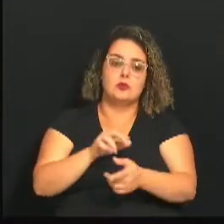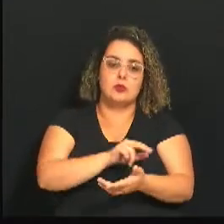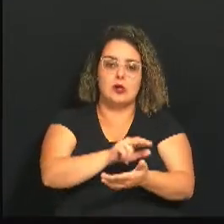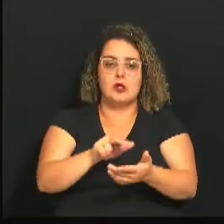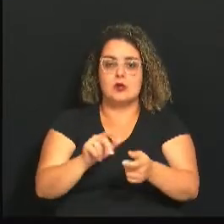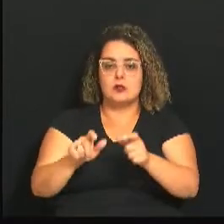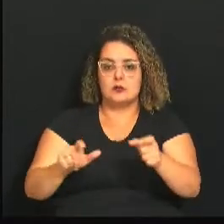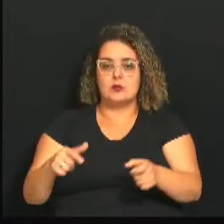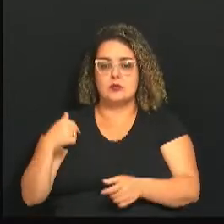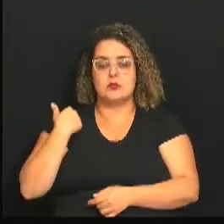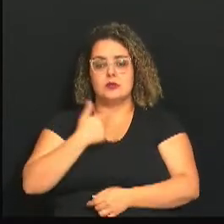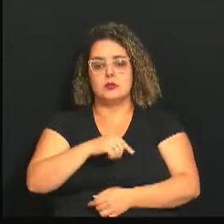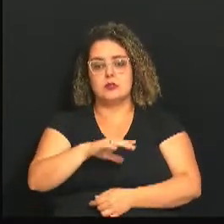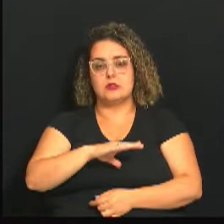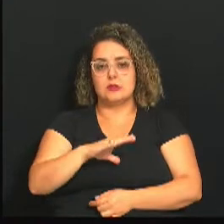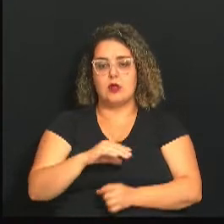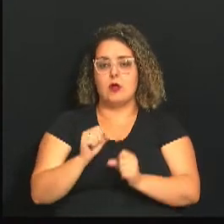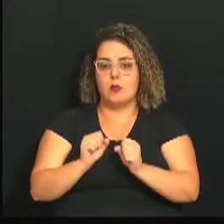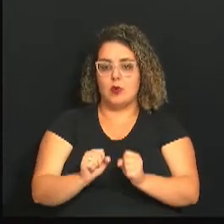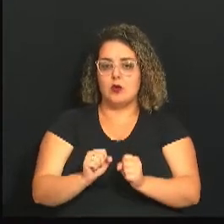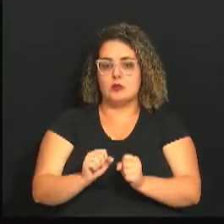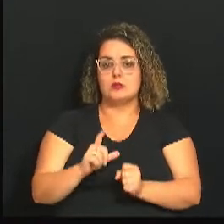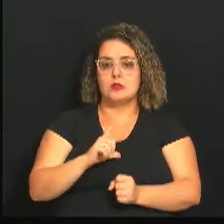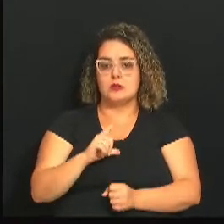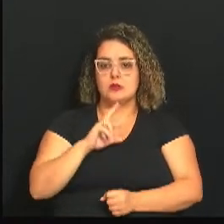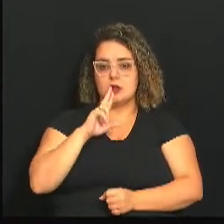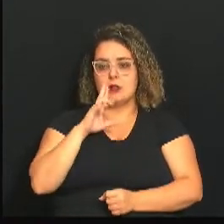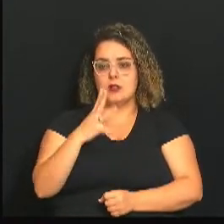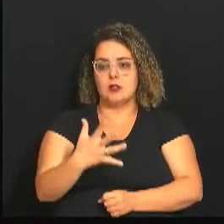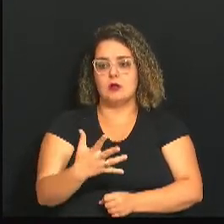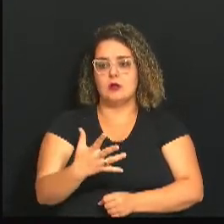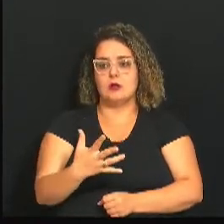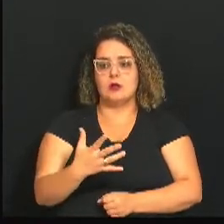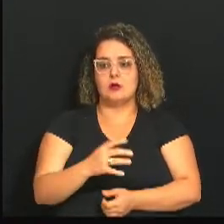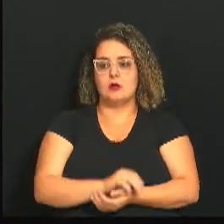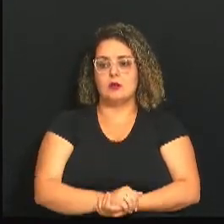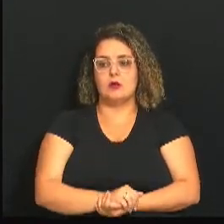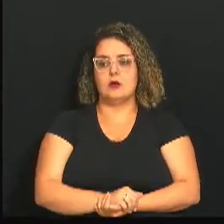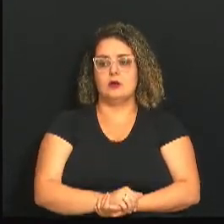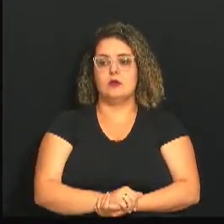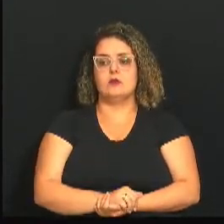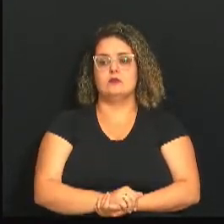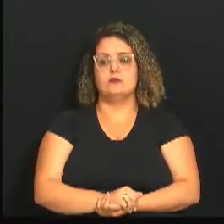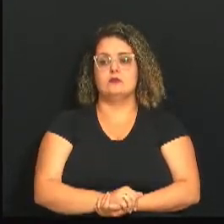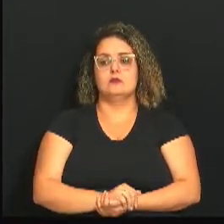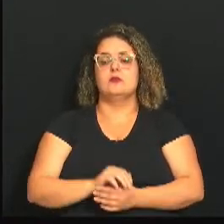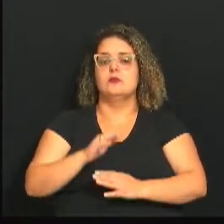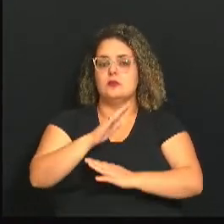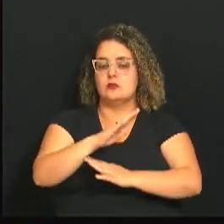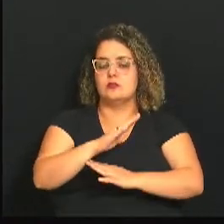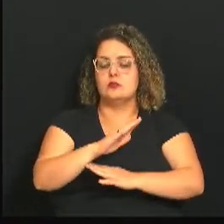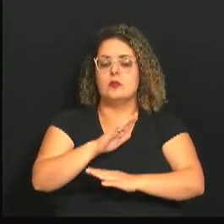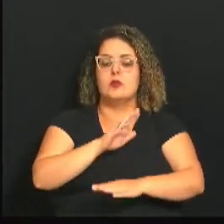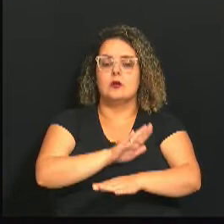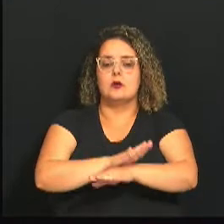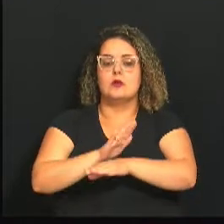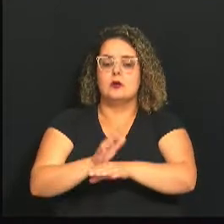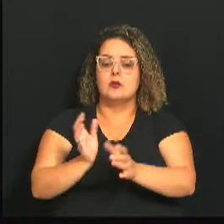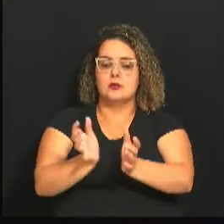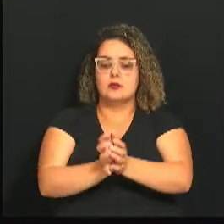nossa cidade possa ter solução. Então, é uma colaboração da Câmara dos Vereadores através dessa